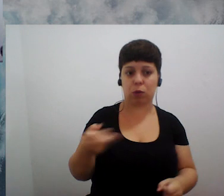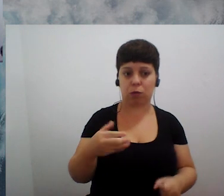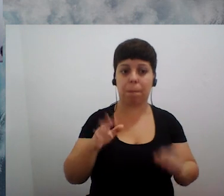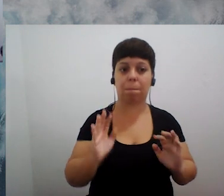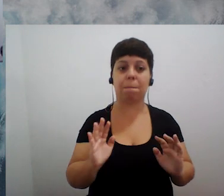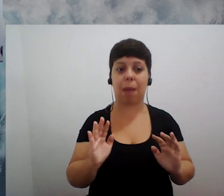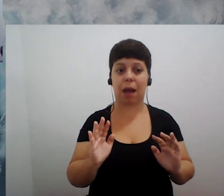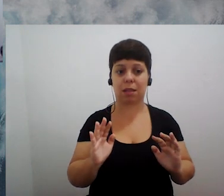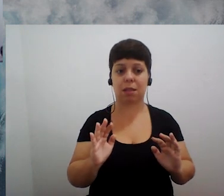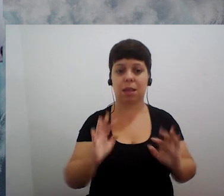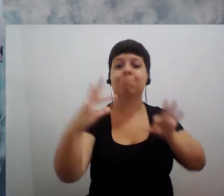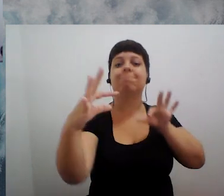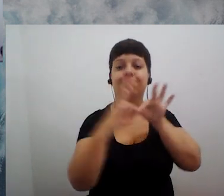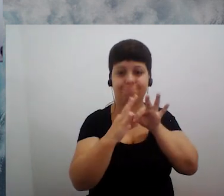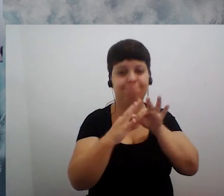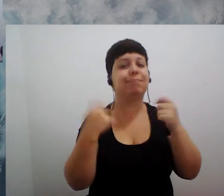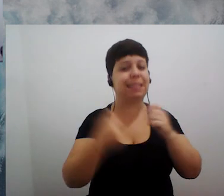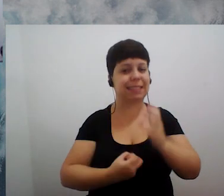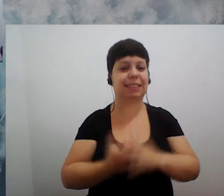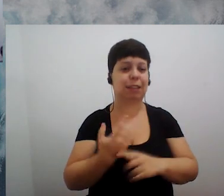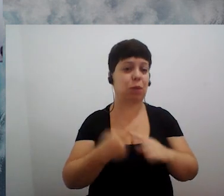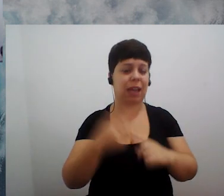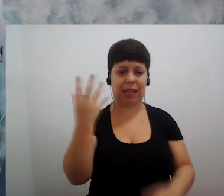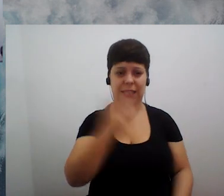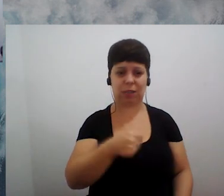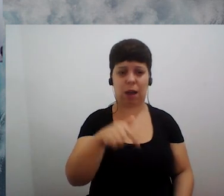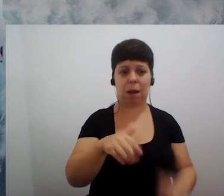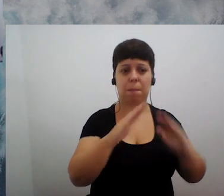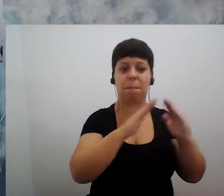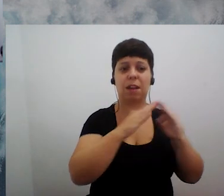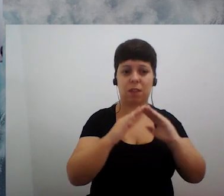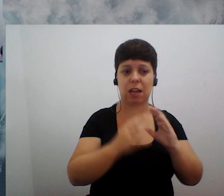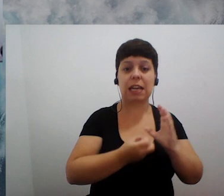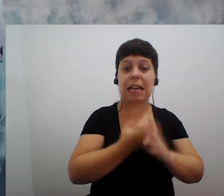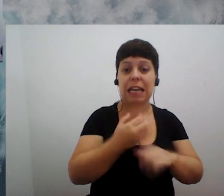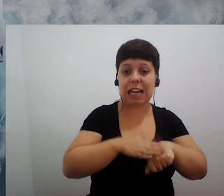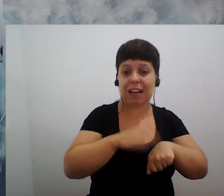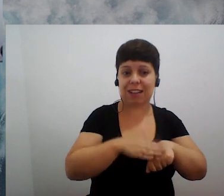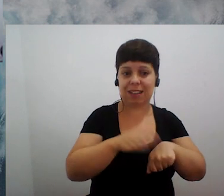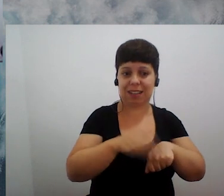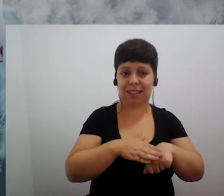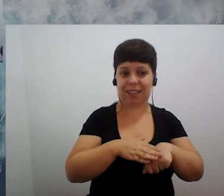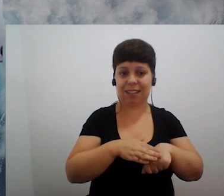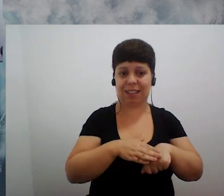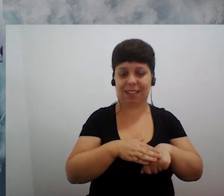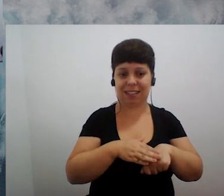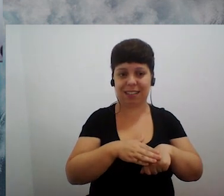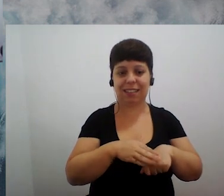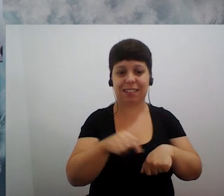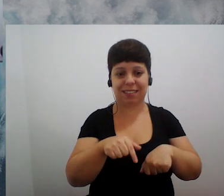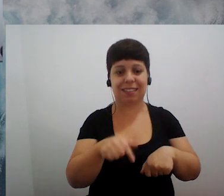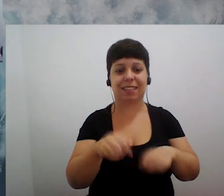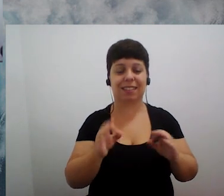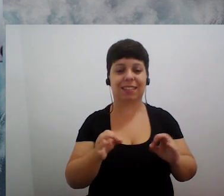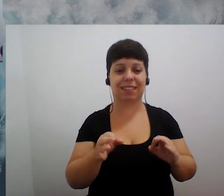para receber esse novo. Mas que essas pontes precisam ser criadas, precisa, porque é lindo. A periferia criando para a periferia, a cria quebrando para a